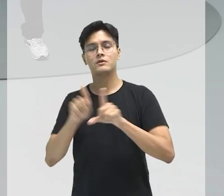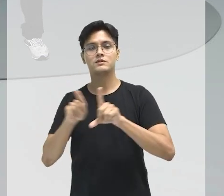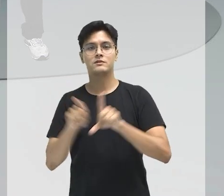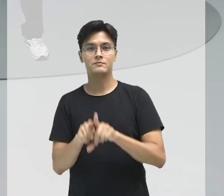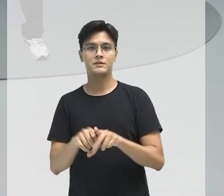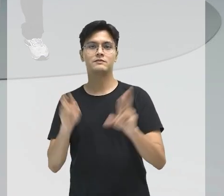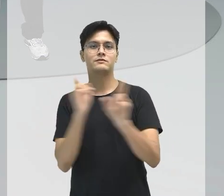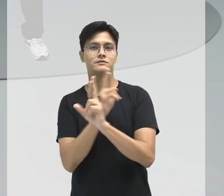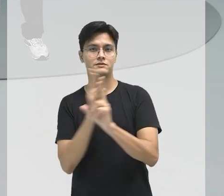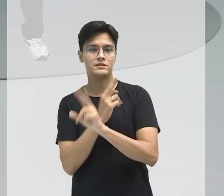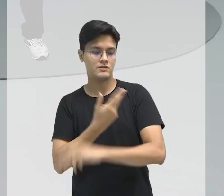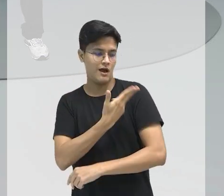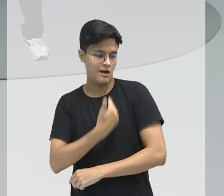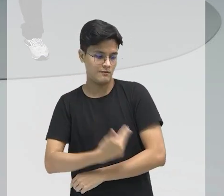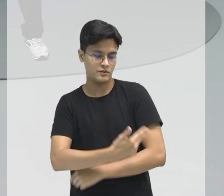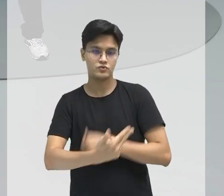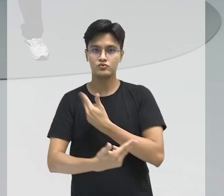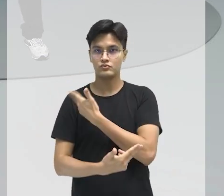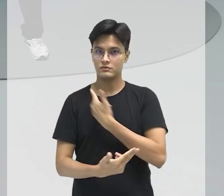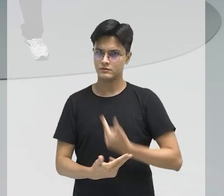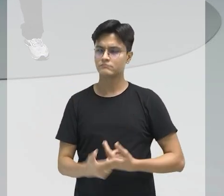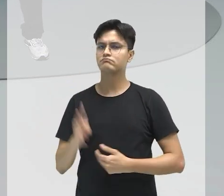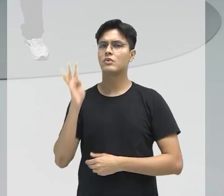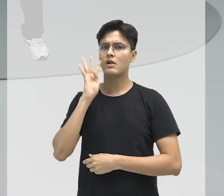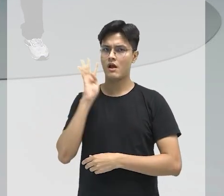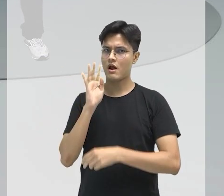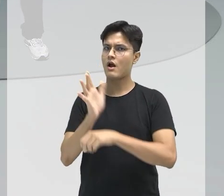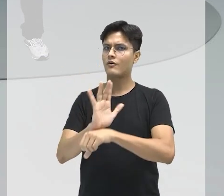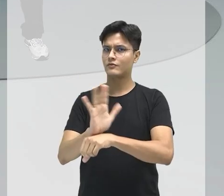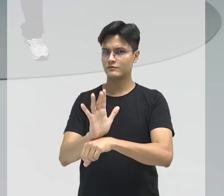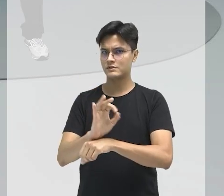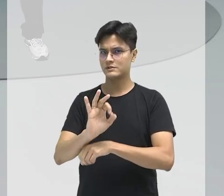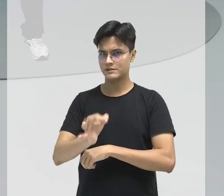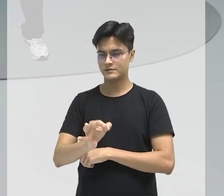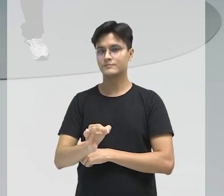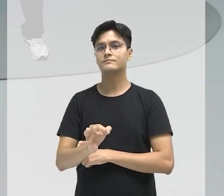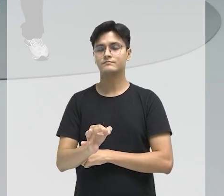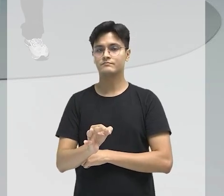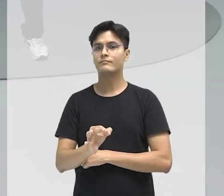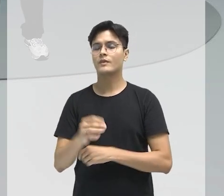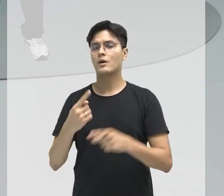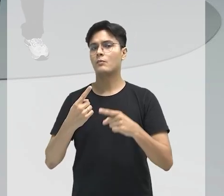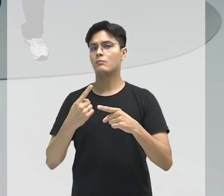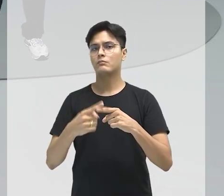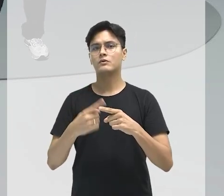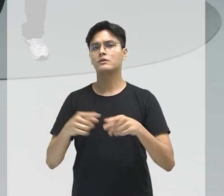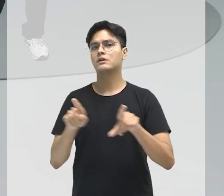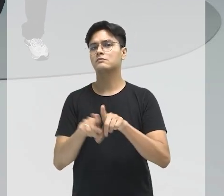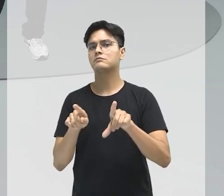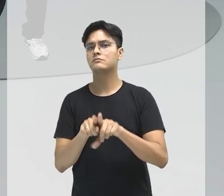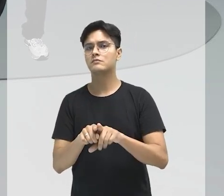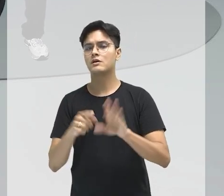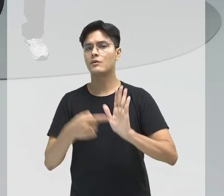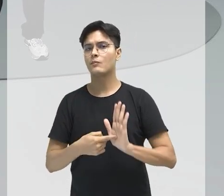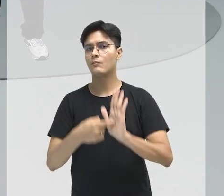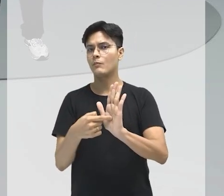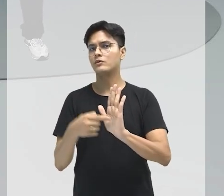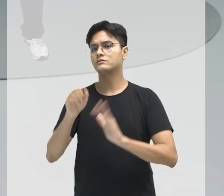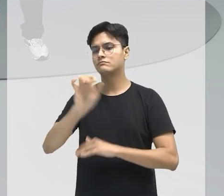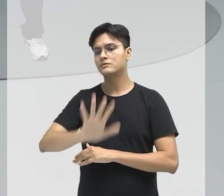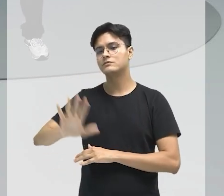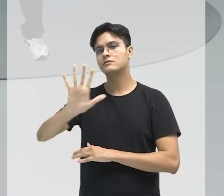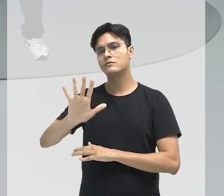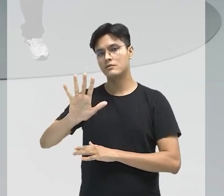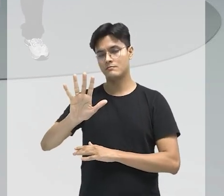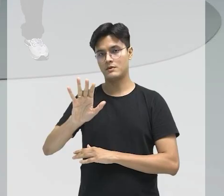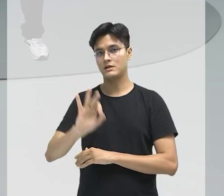da pintura também, é algo muito bacana. Esse vídeo aí é melhor ainda porque mostra as imagens,